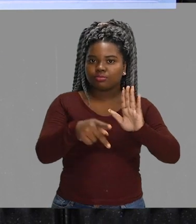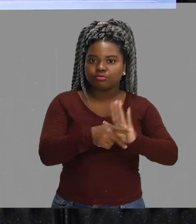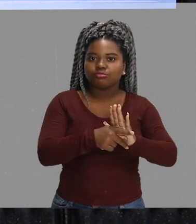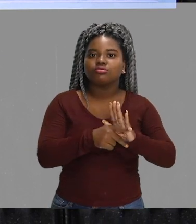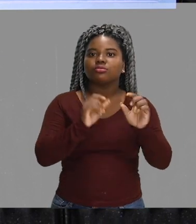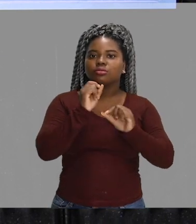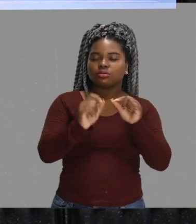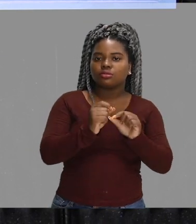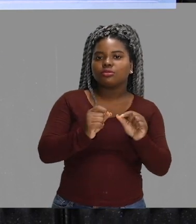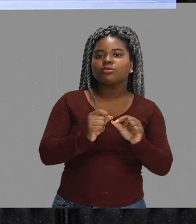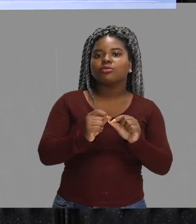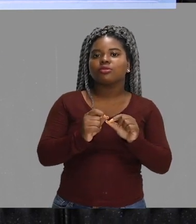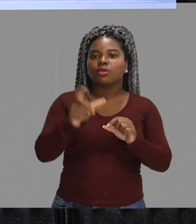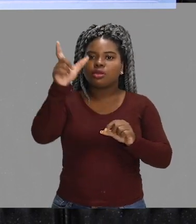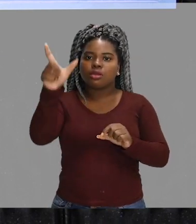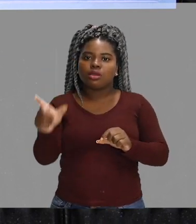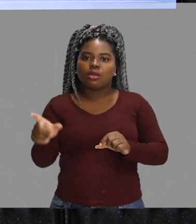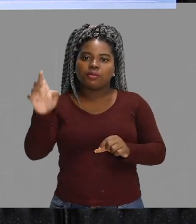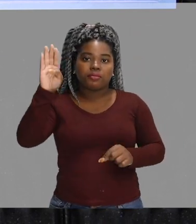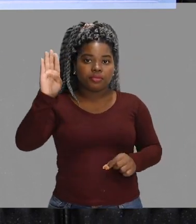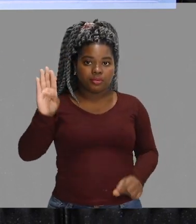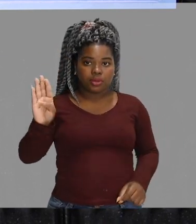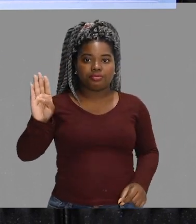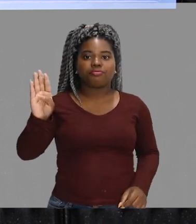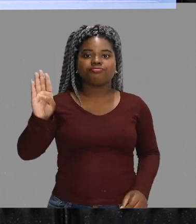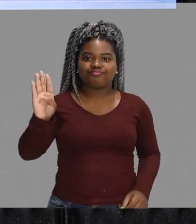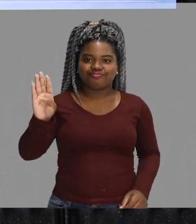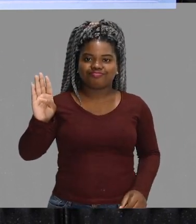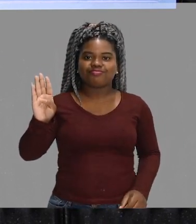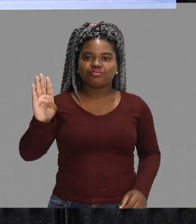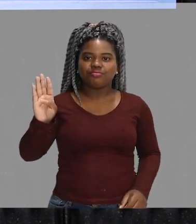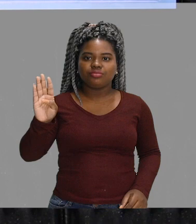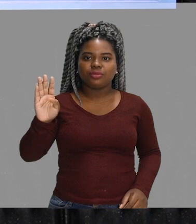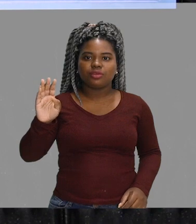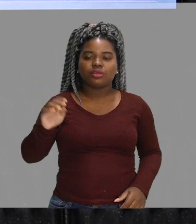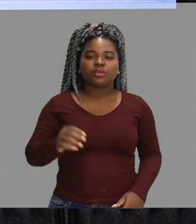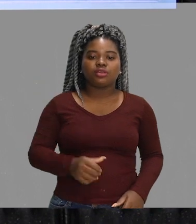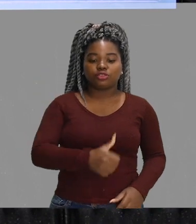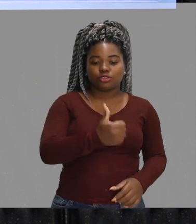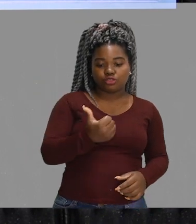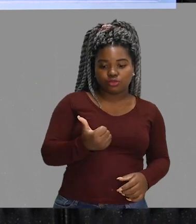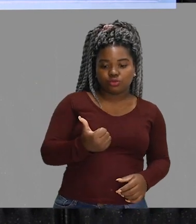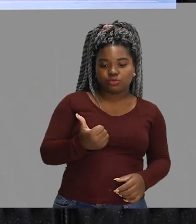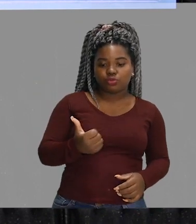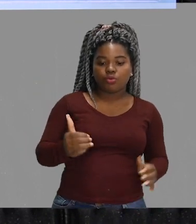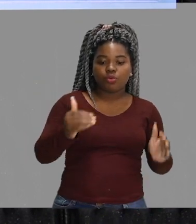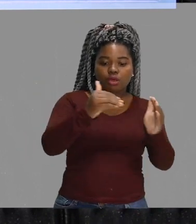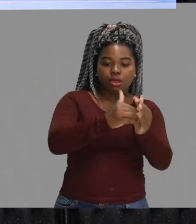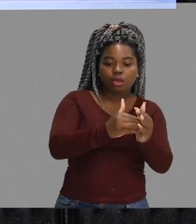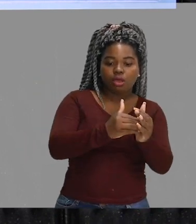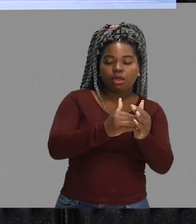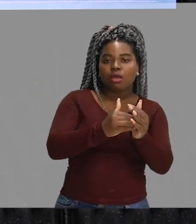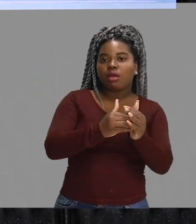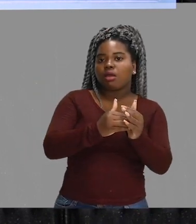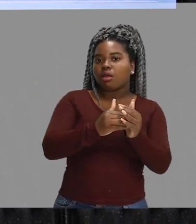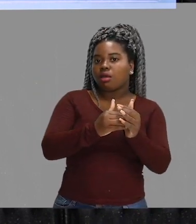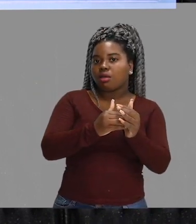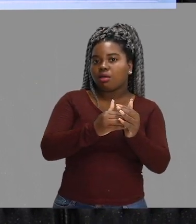B. Lembrando que a família B pode ser de 1 a 8. Qual família B ele vai pertencer? Terminou